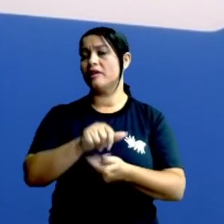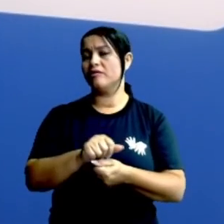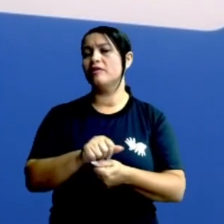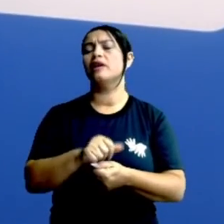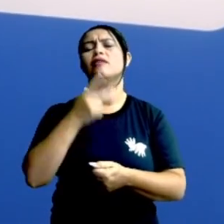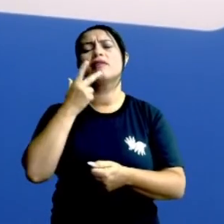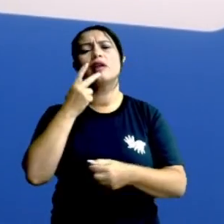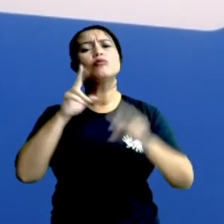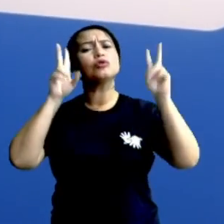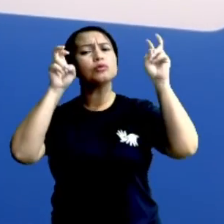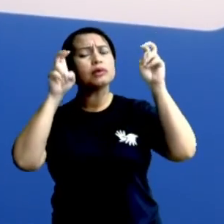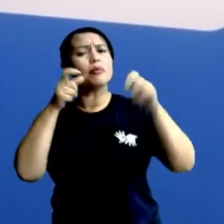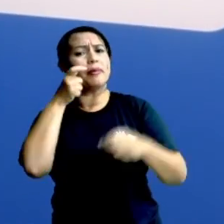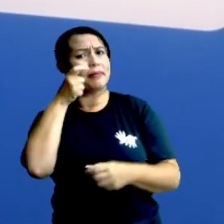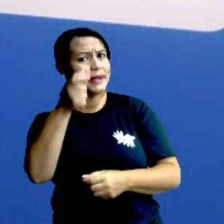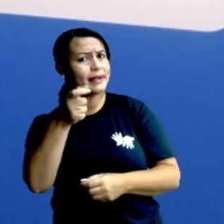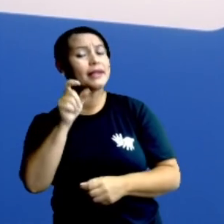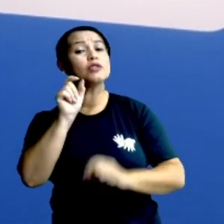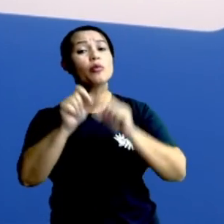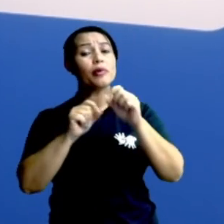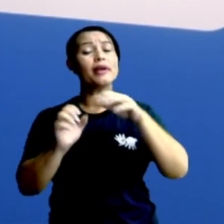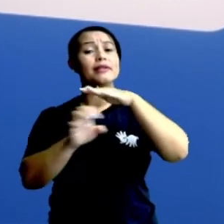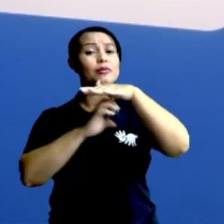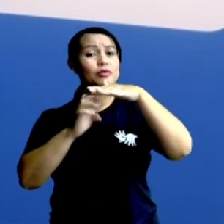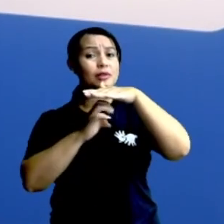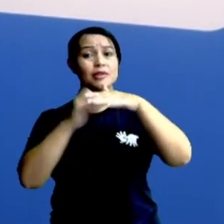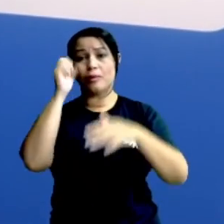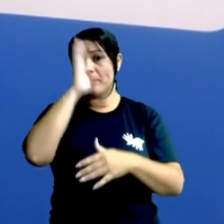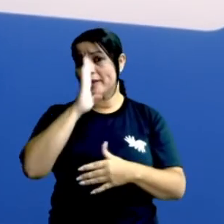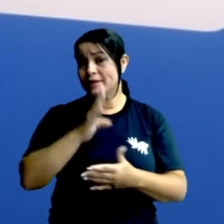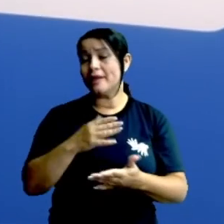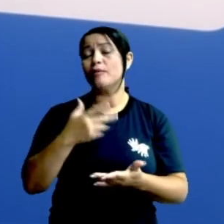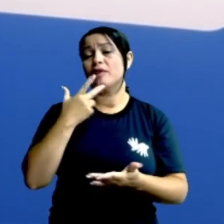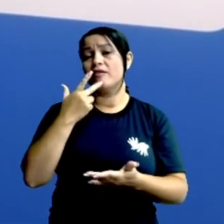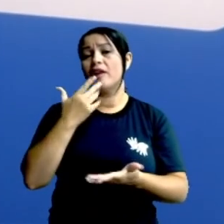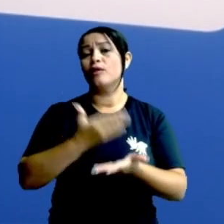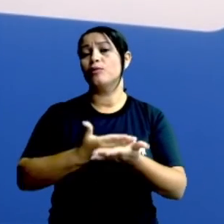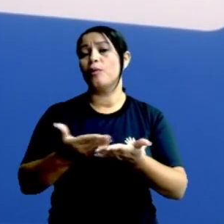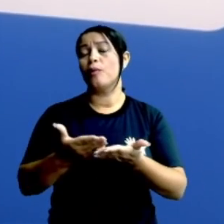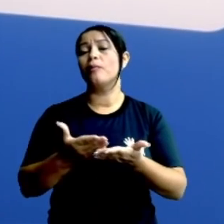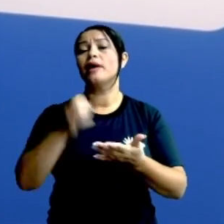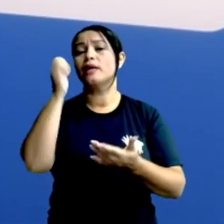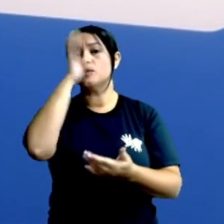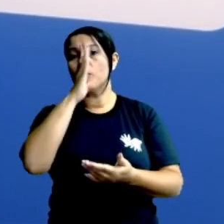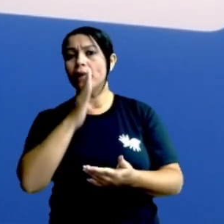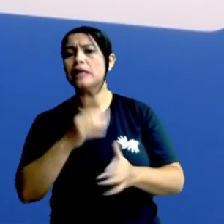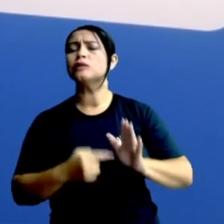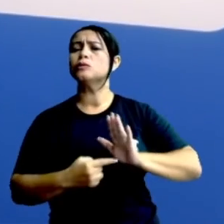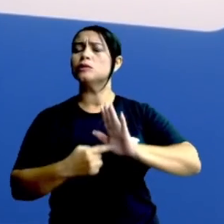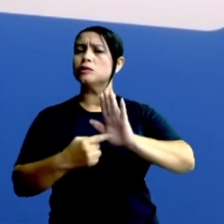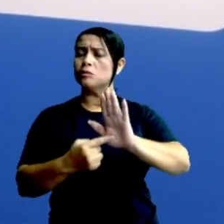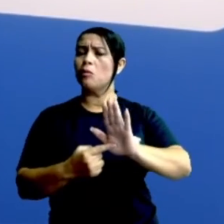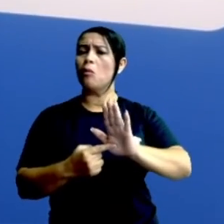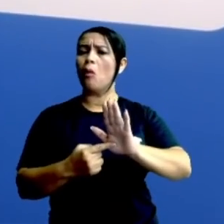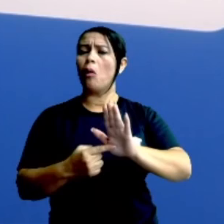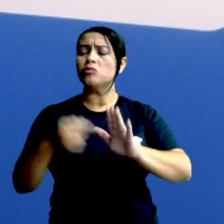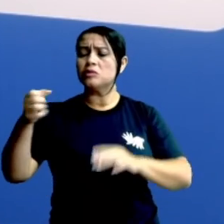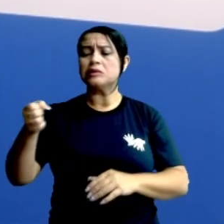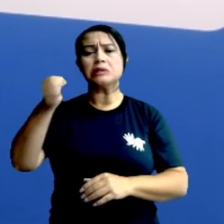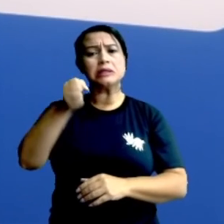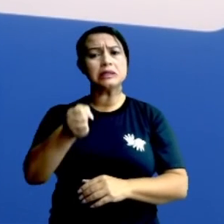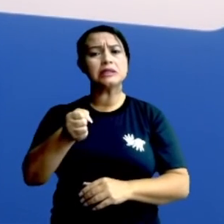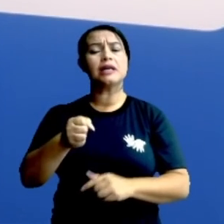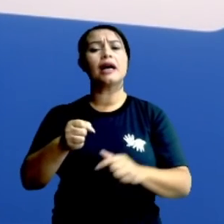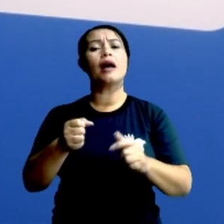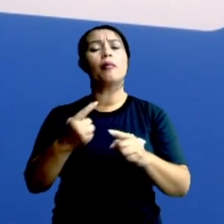e tratou de um tema interessantíssimo, né, que é sobre a industrialização brasileira. Como eu mencionei no início, o Brasil se destaca bastante nesse setor, tá?